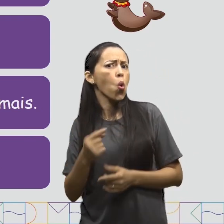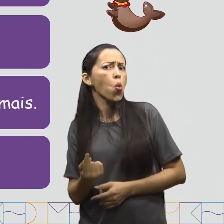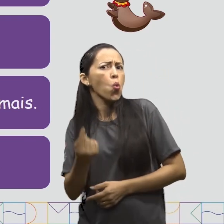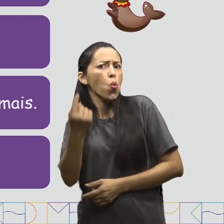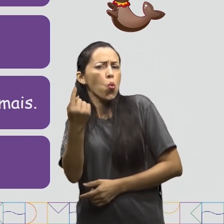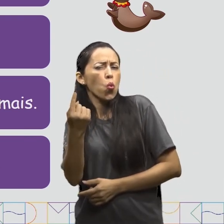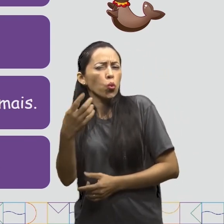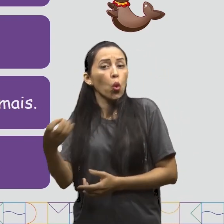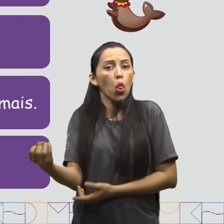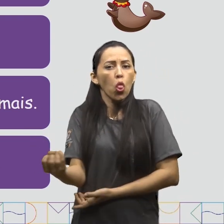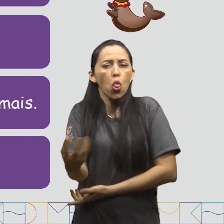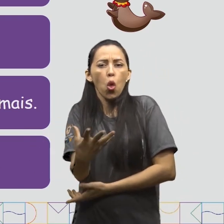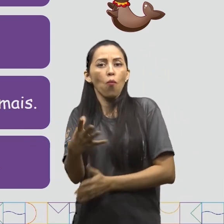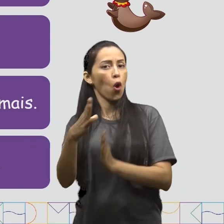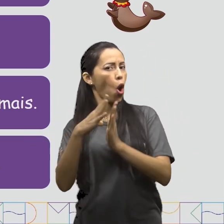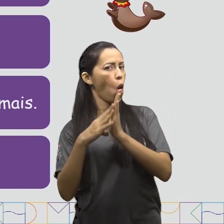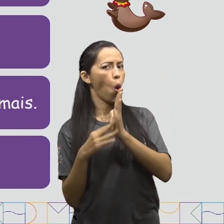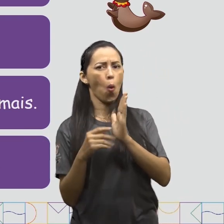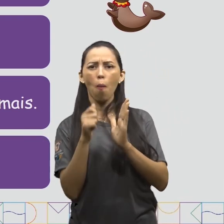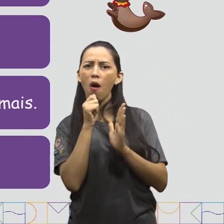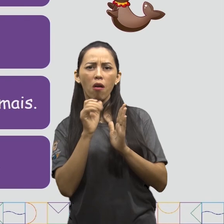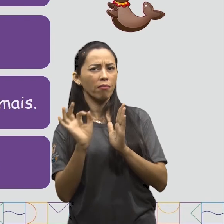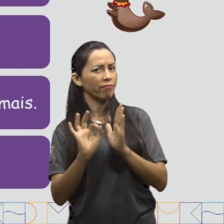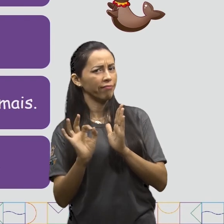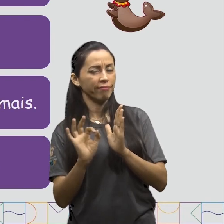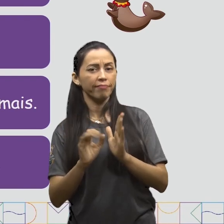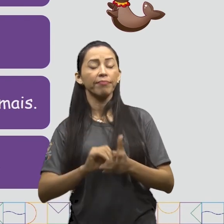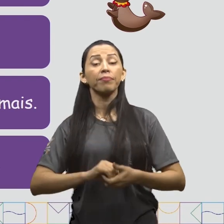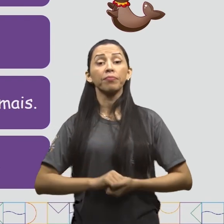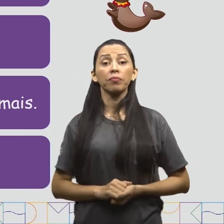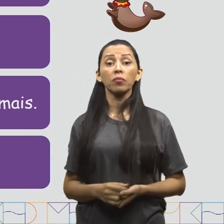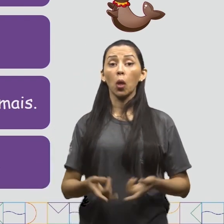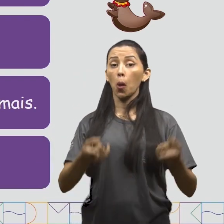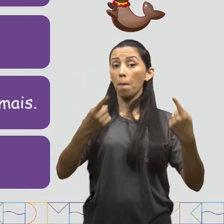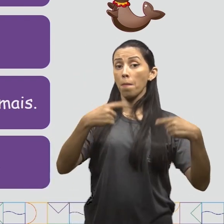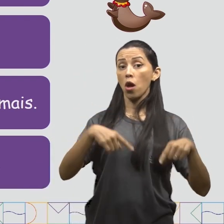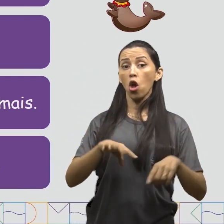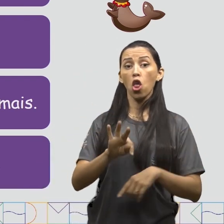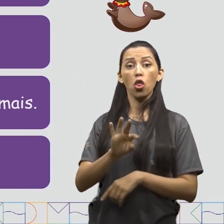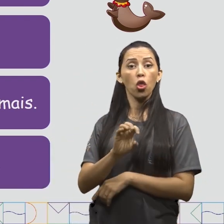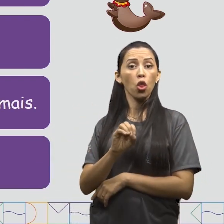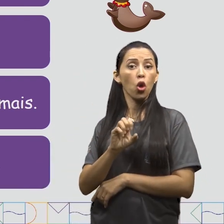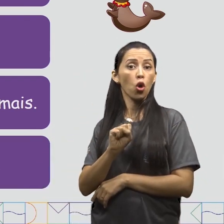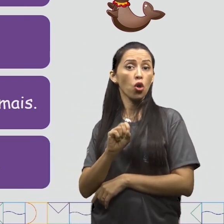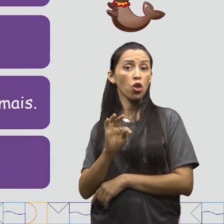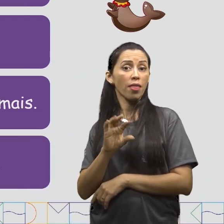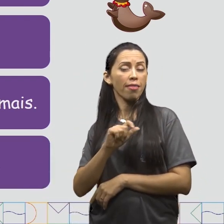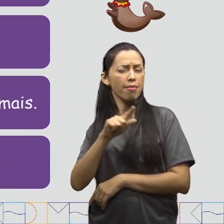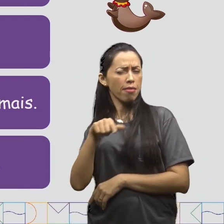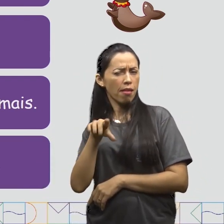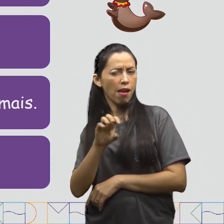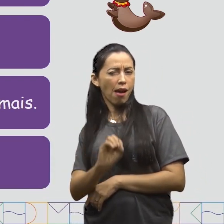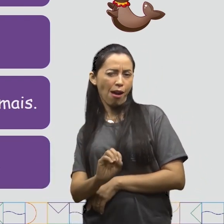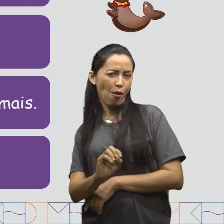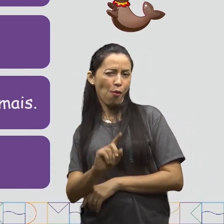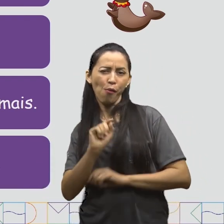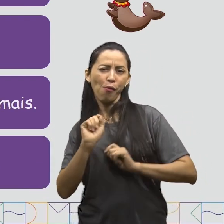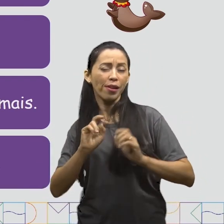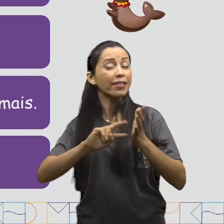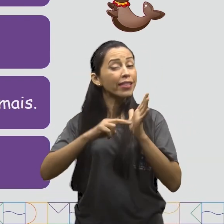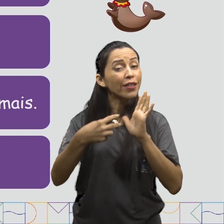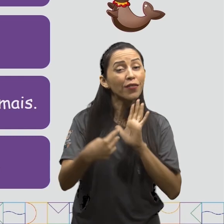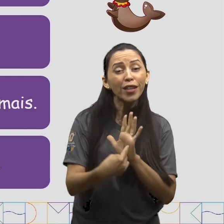único, novo, que não foi copiado ou produzido. E tostão? Para tostão, nos resta